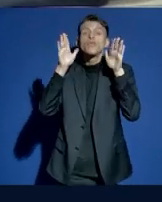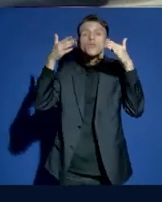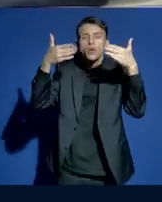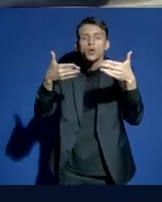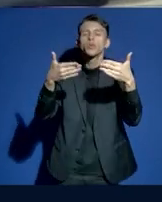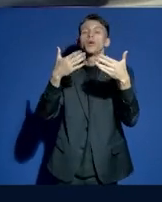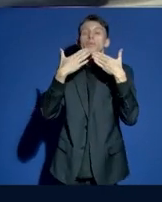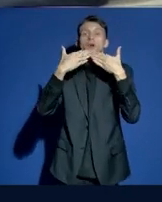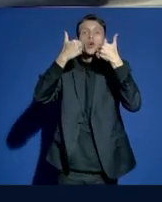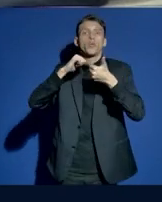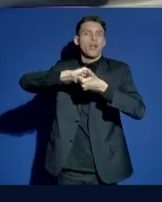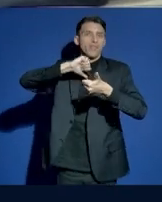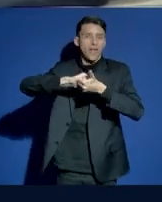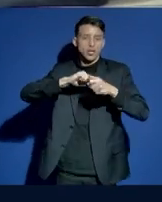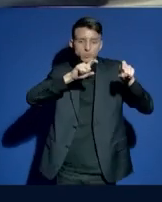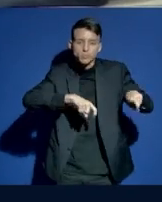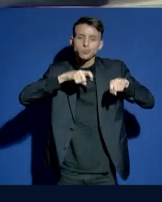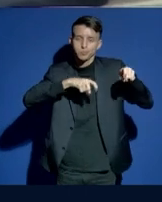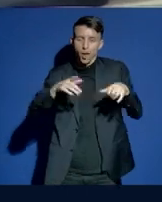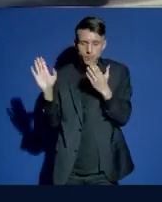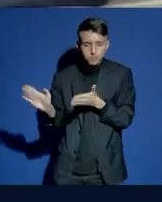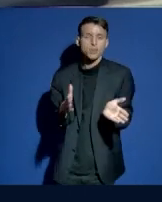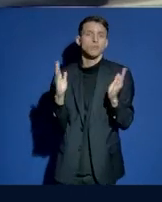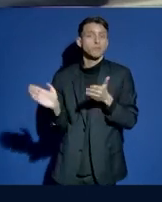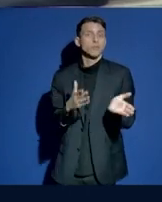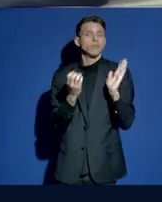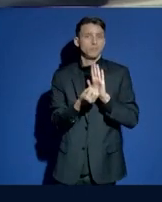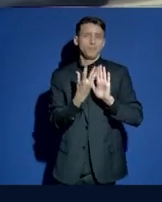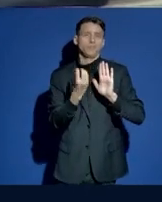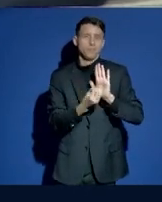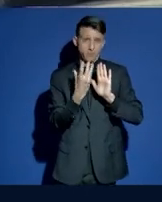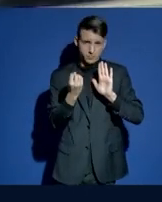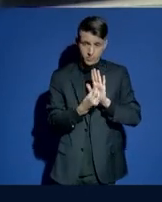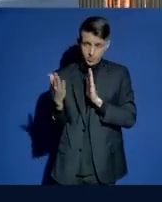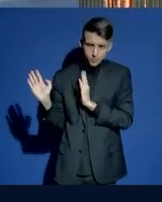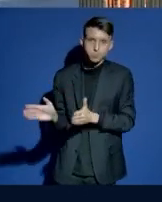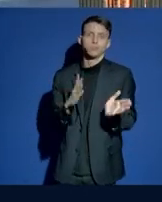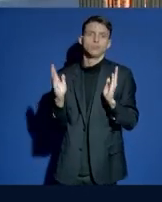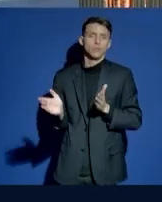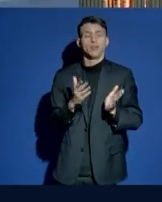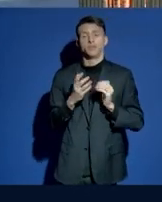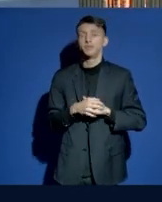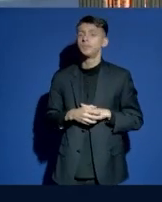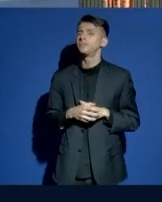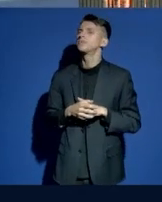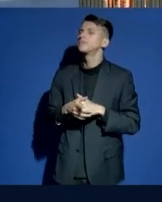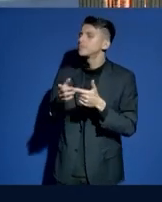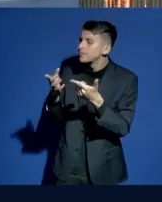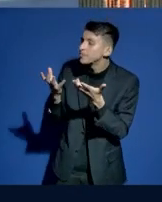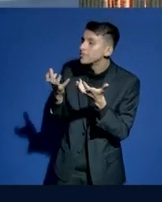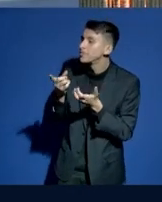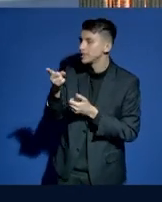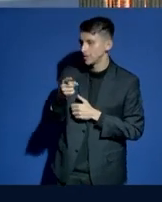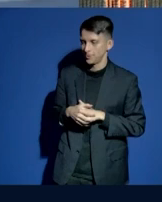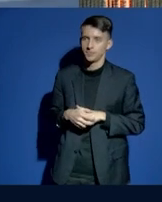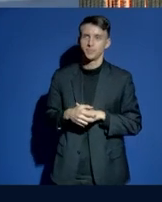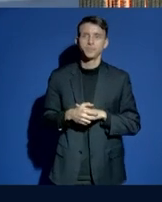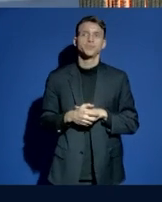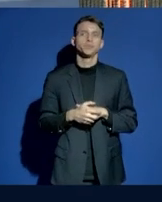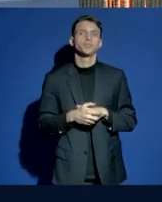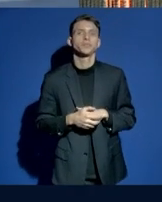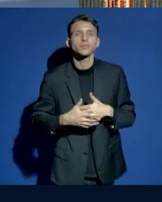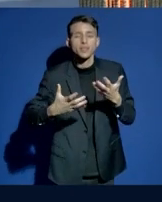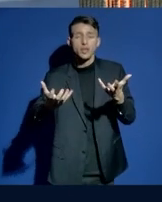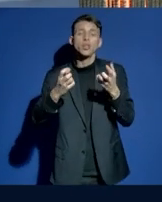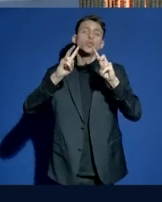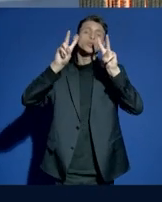numa maior qualidade produtividade essa é a nossa intenção sobre inovação